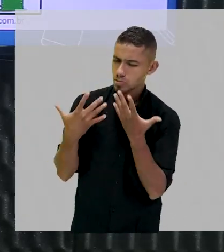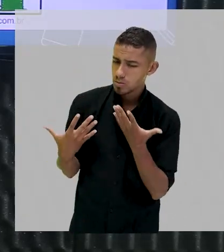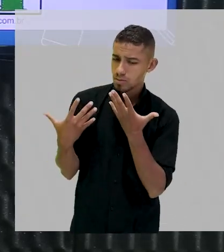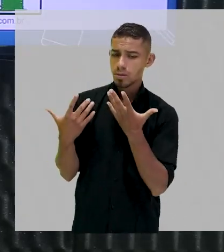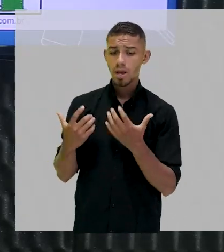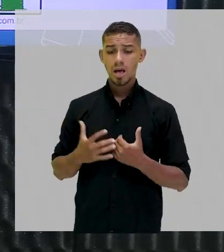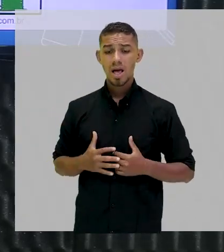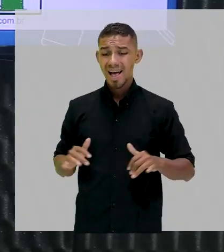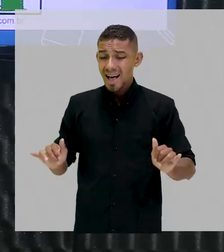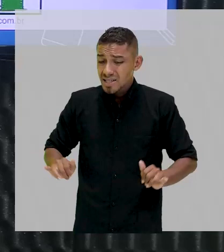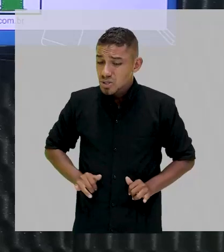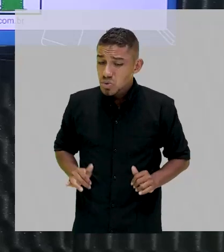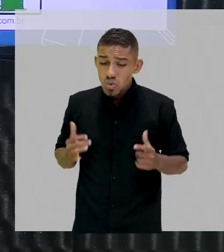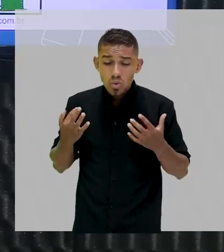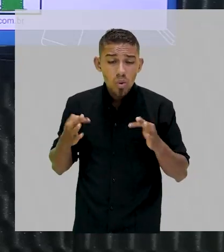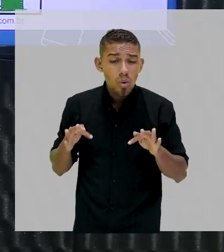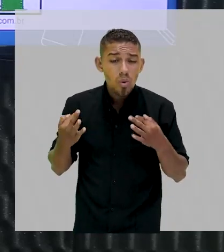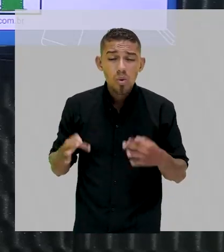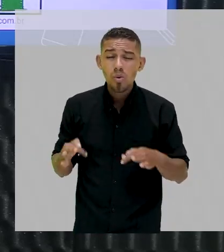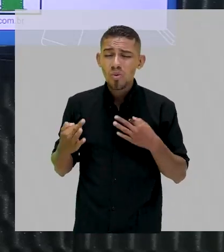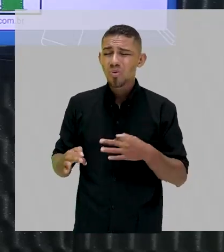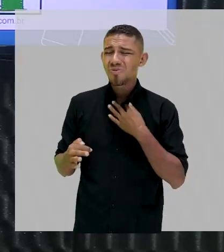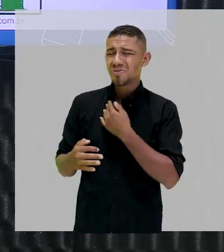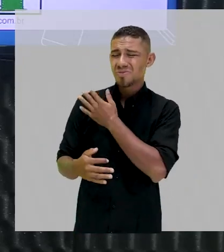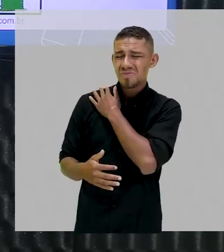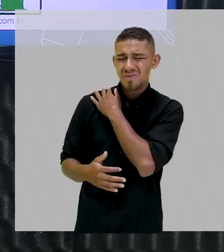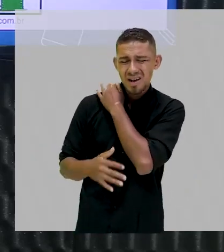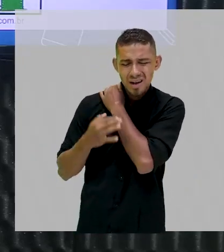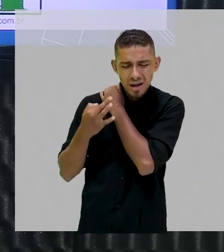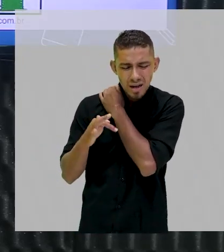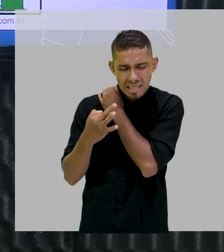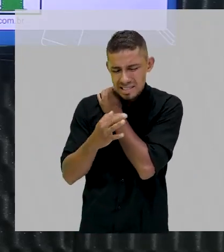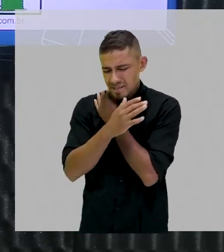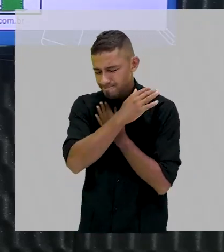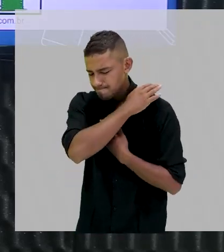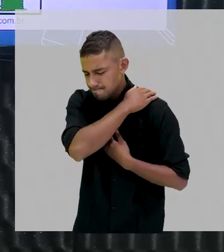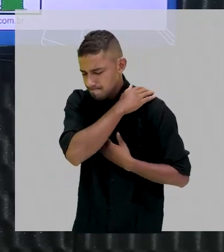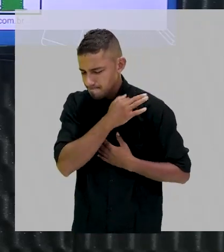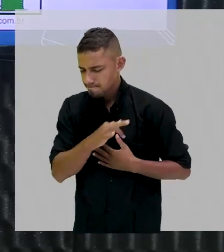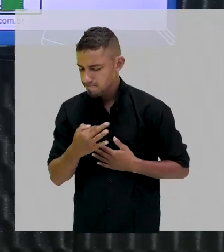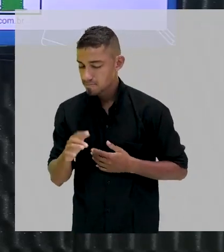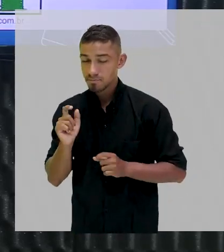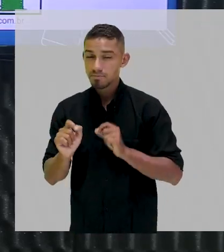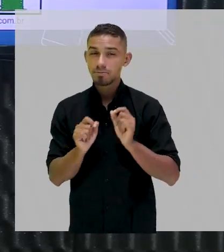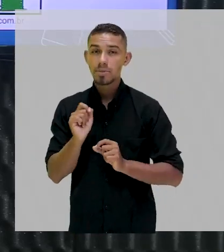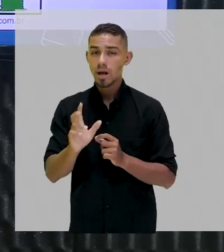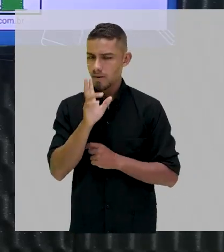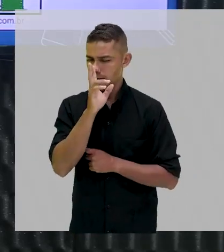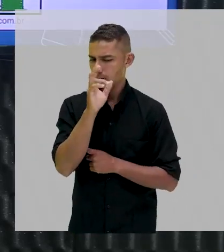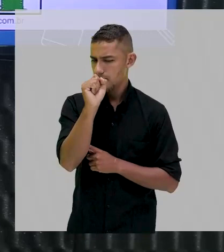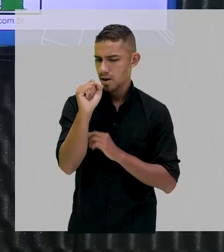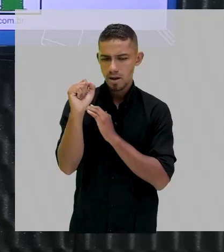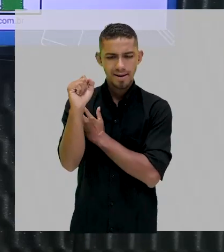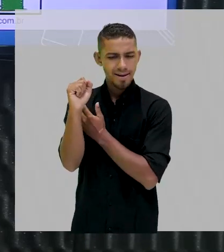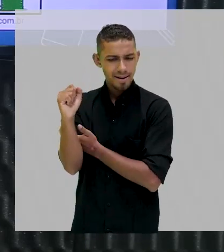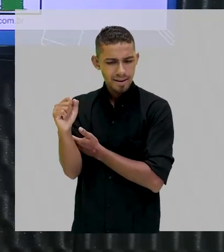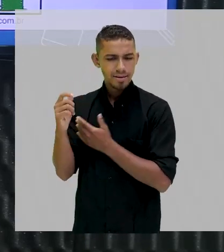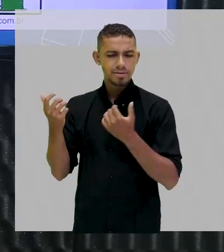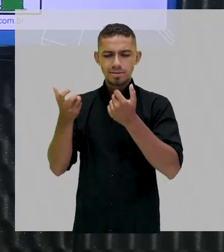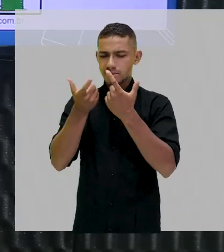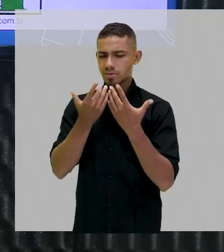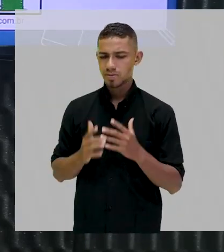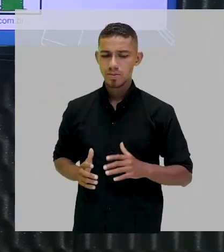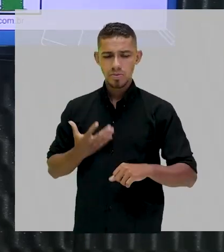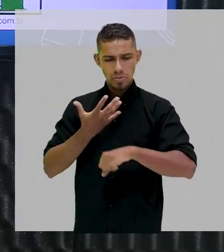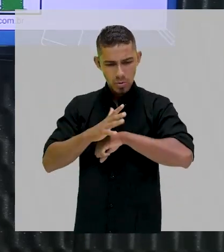dores musculares. Nós já trabalhamos sobre as capacidades físicas. Força, resistência aeróbica,